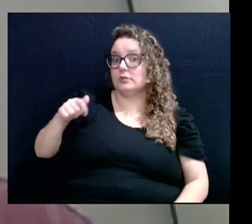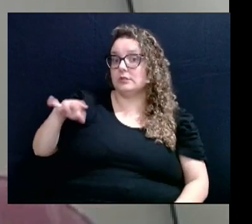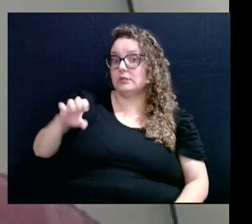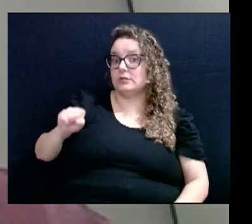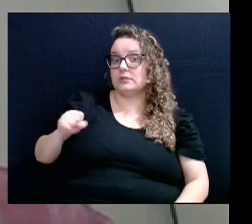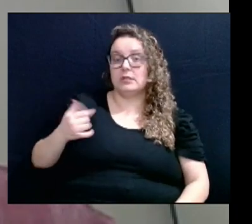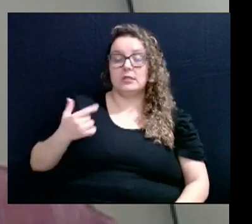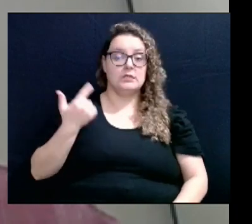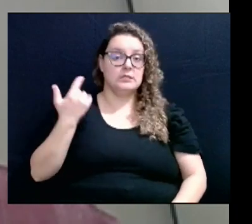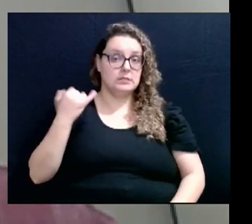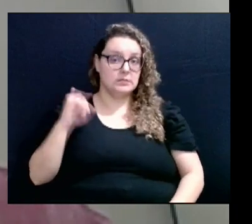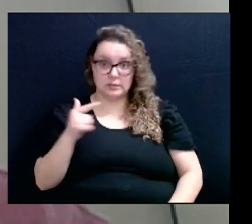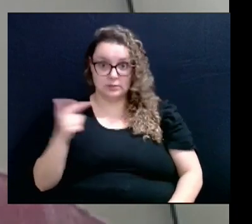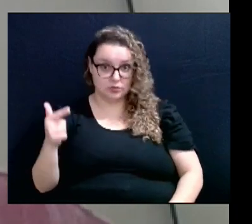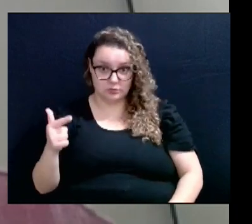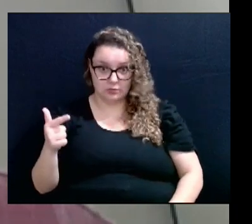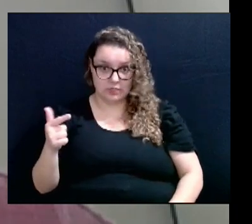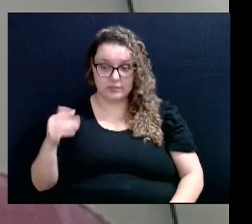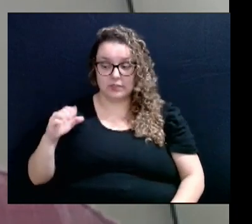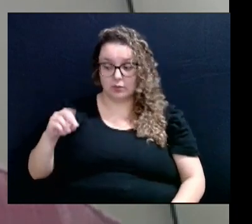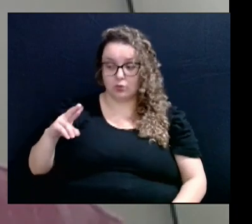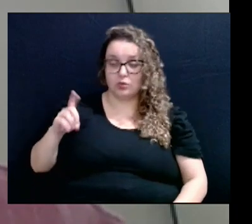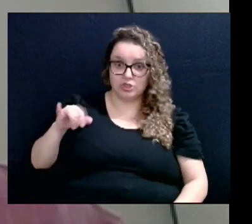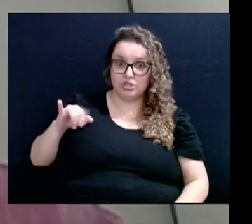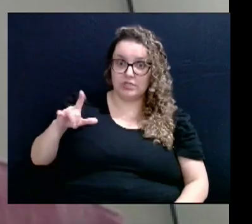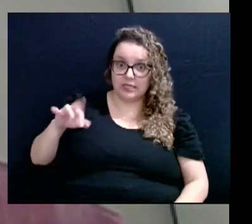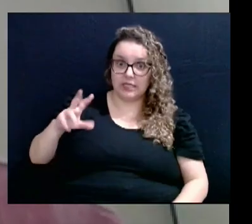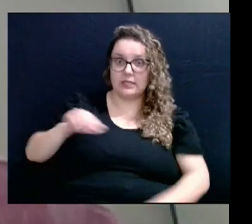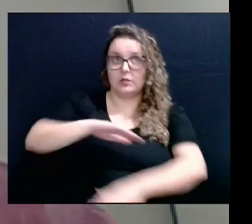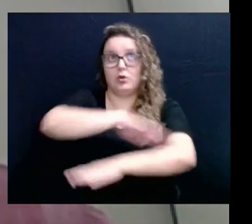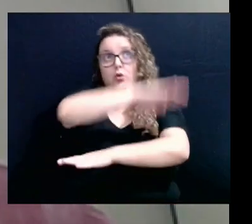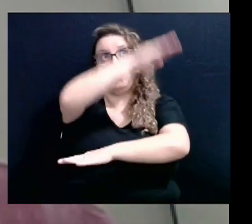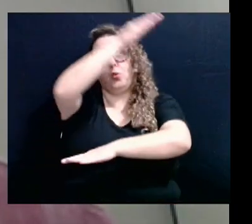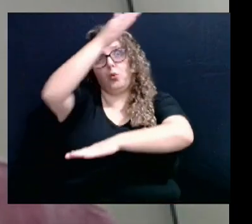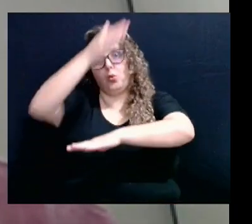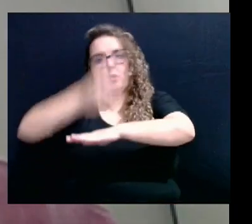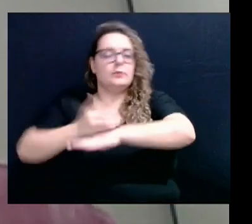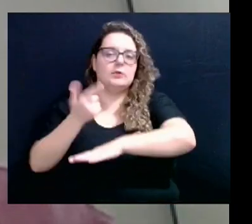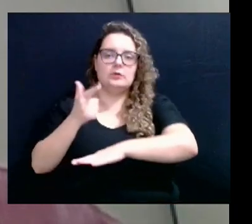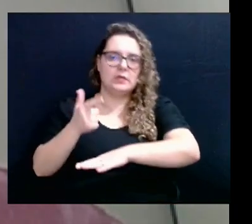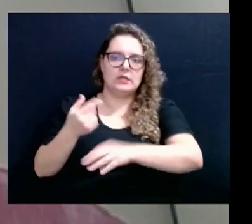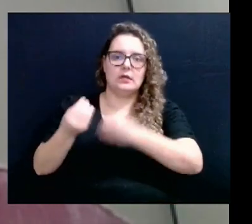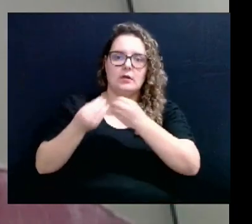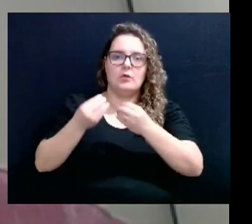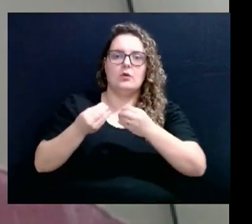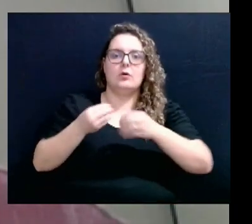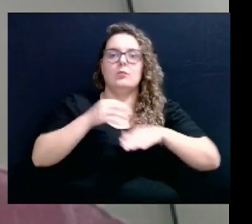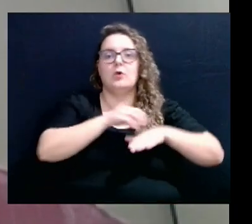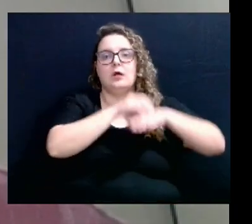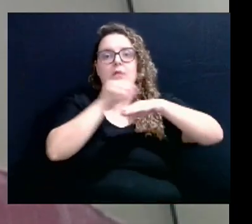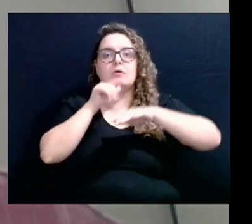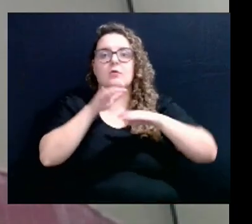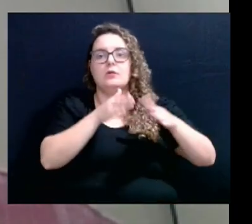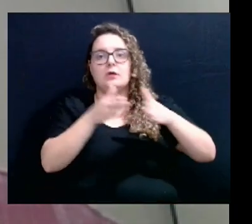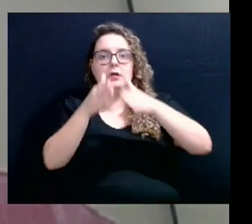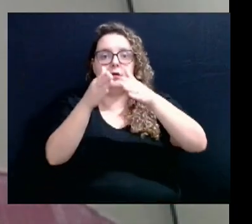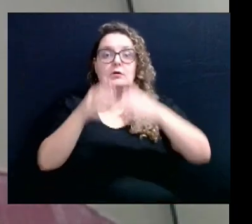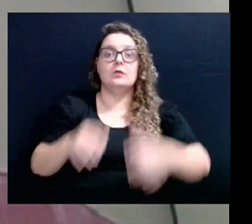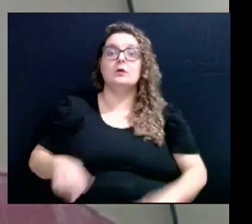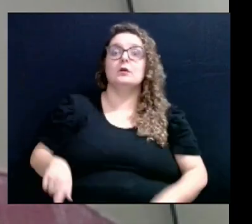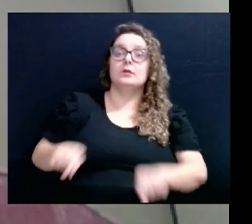que é tão fundamental para o regime de chuvas na América do Sul. Inclusive, áreas da América do Sul